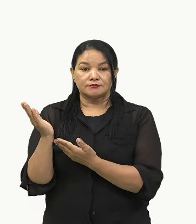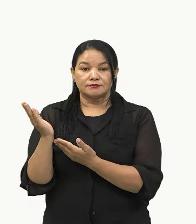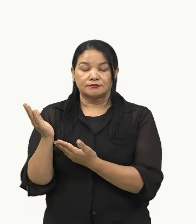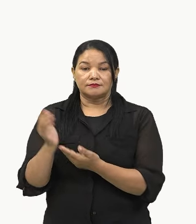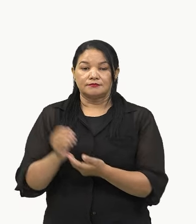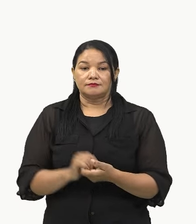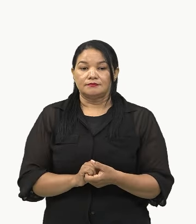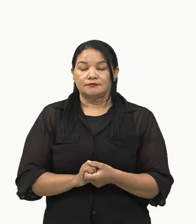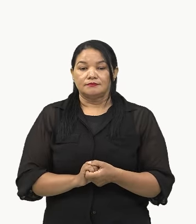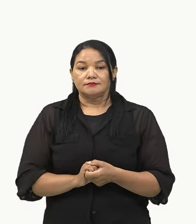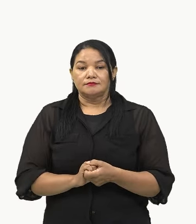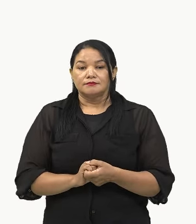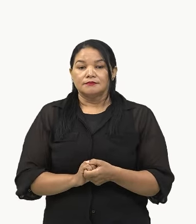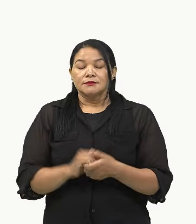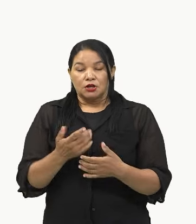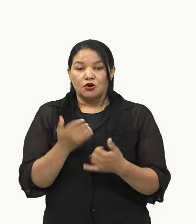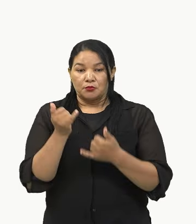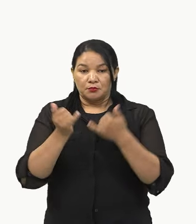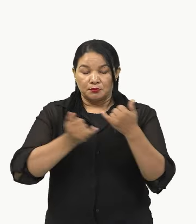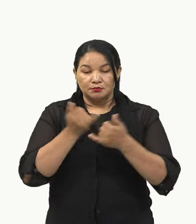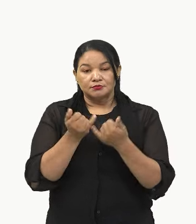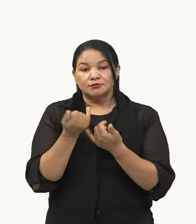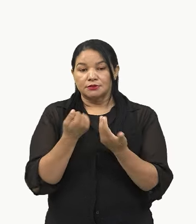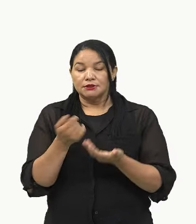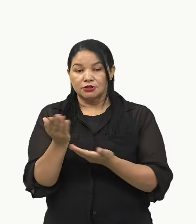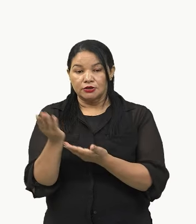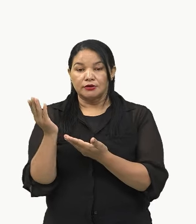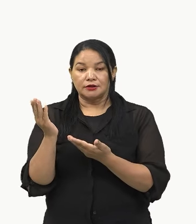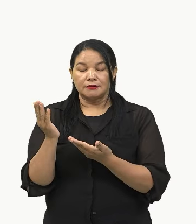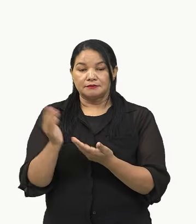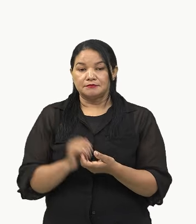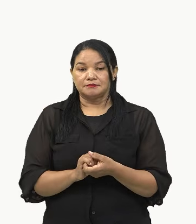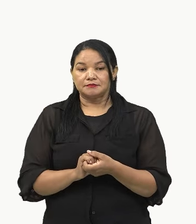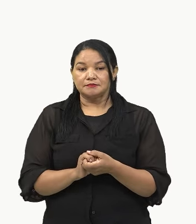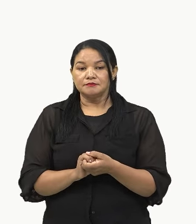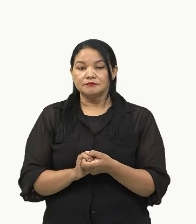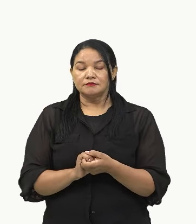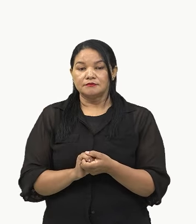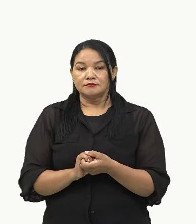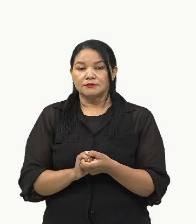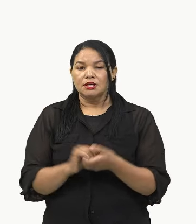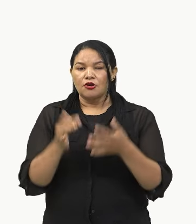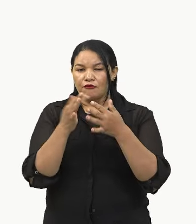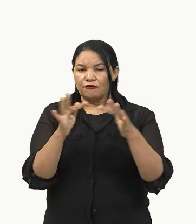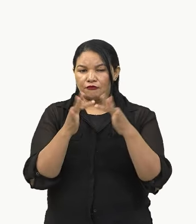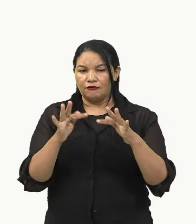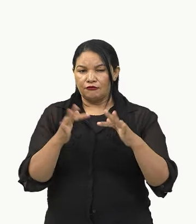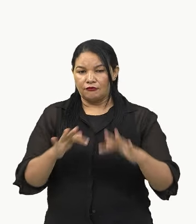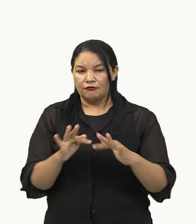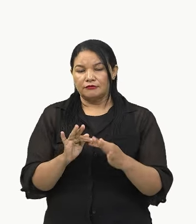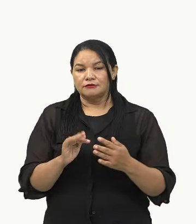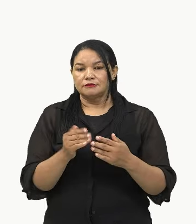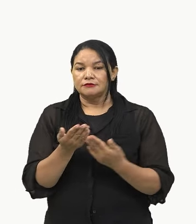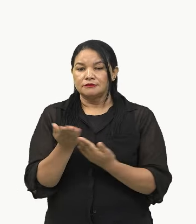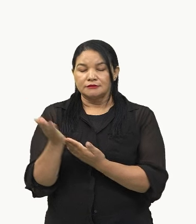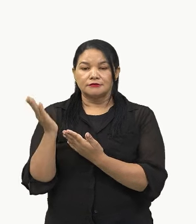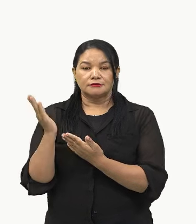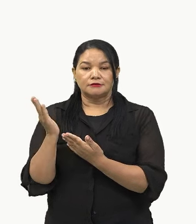né? Eu brinquei com minha prima toda a semana. Esta semana, los niños